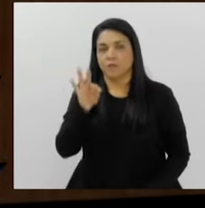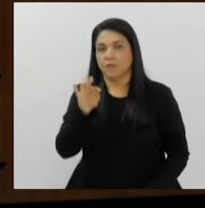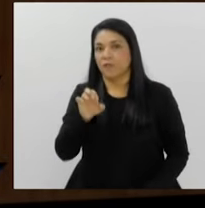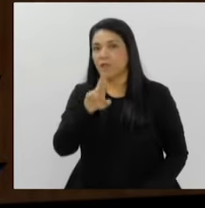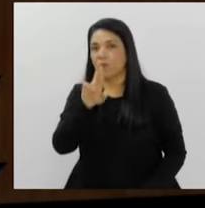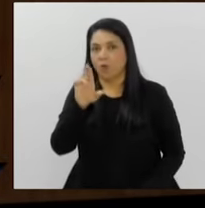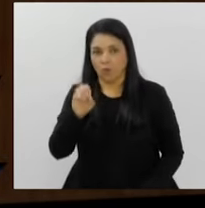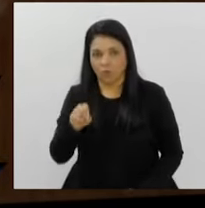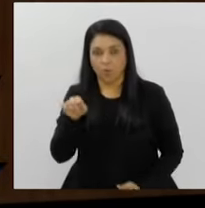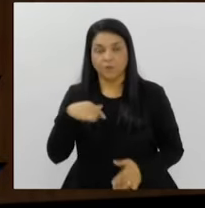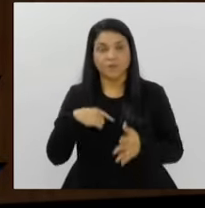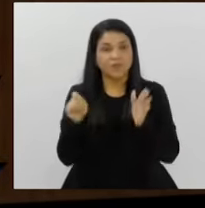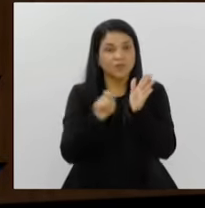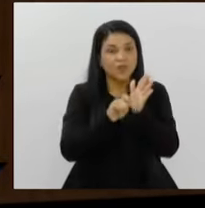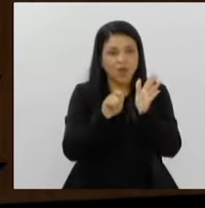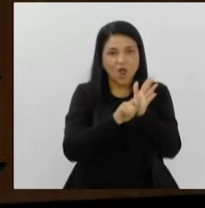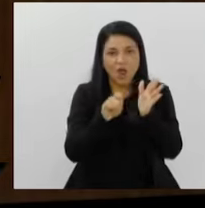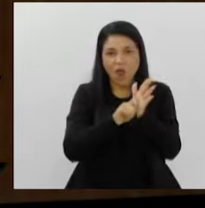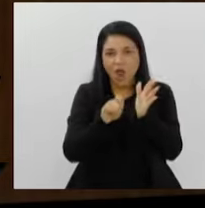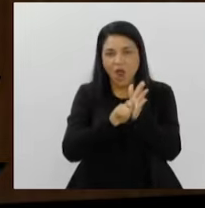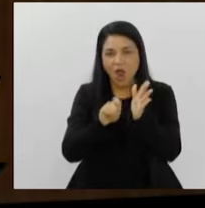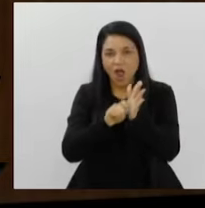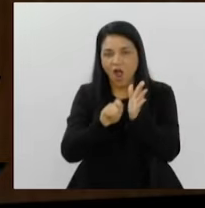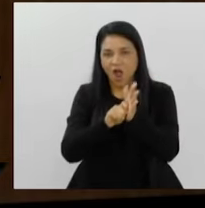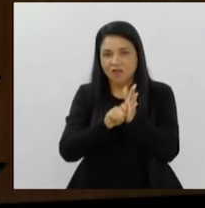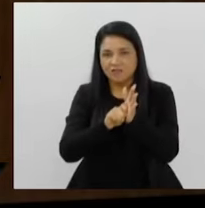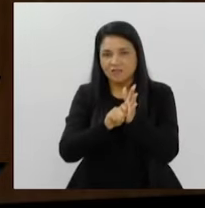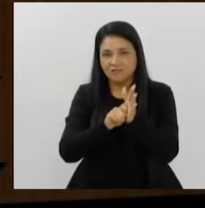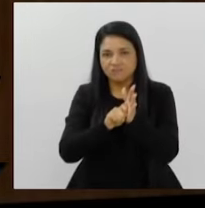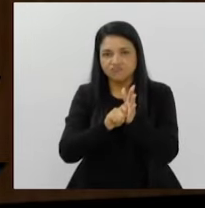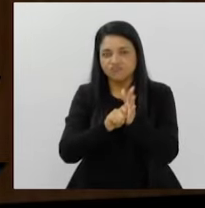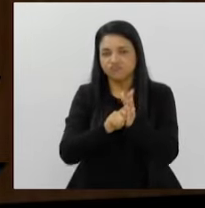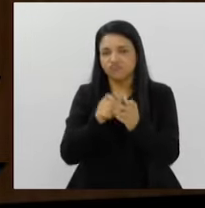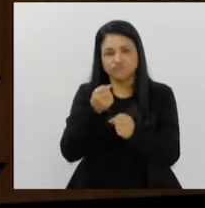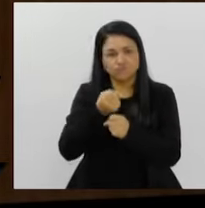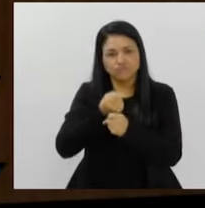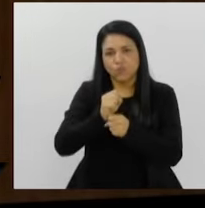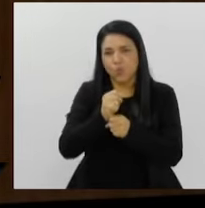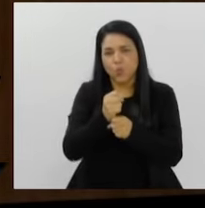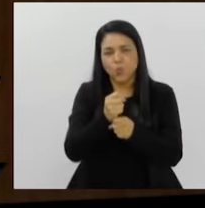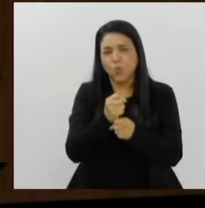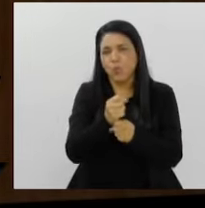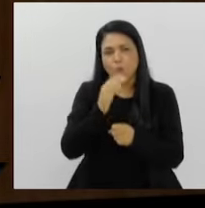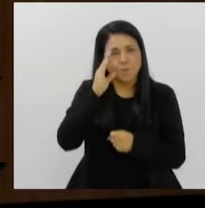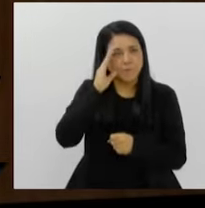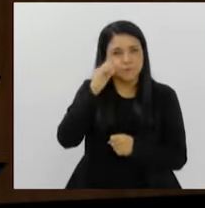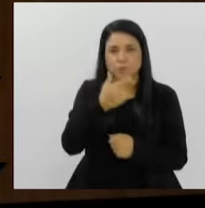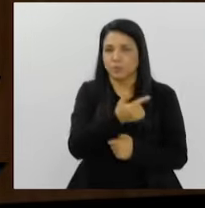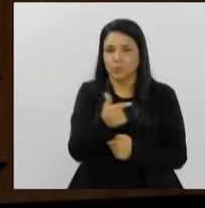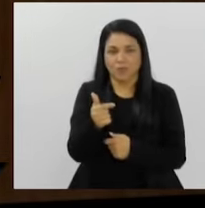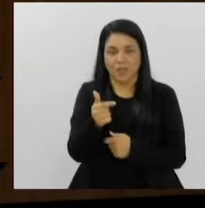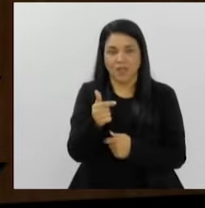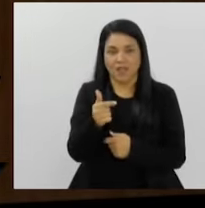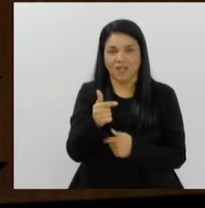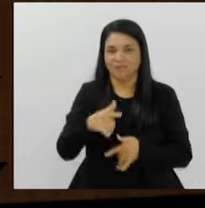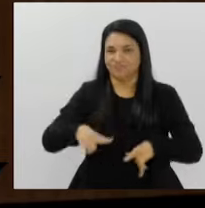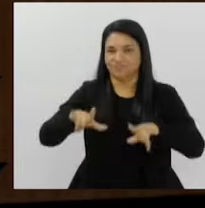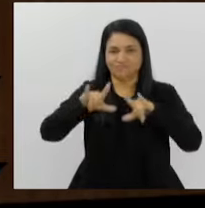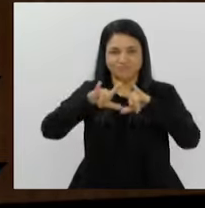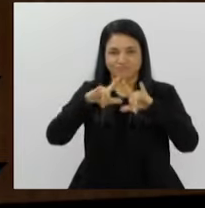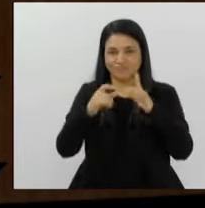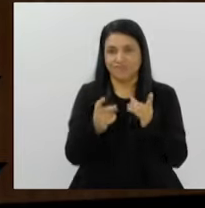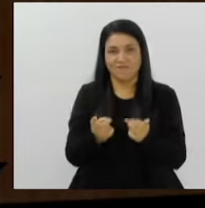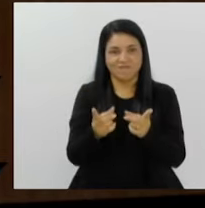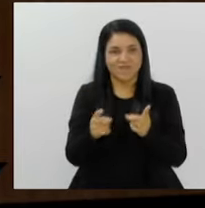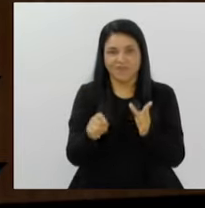As drogas já não são o principal lucro, nem do tráfico, nem da milícia. Agora,